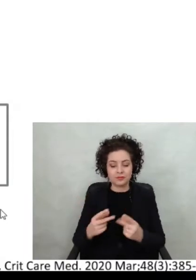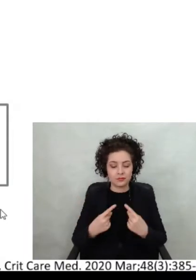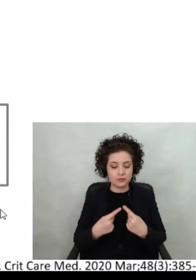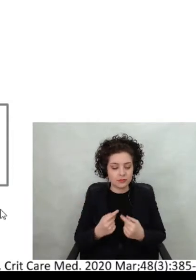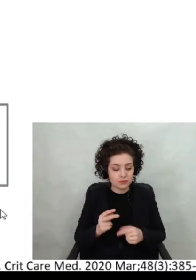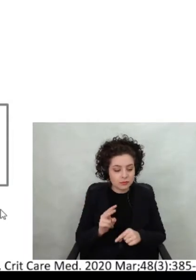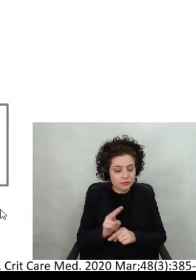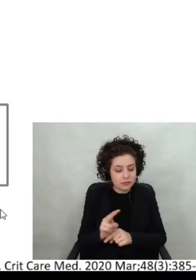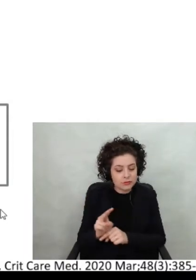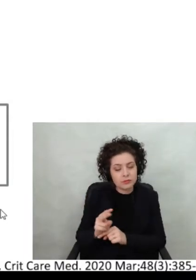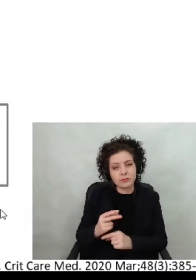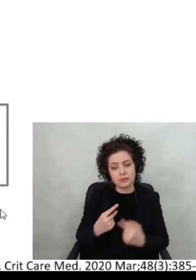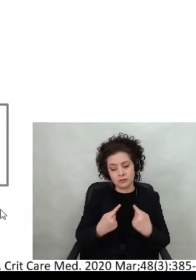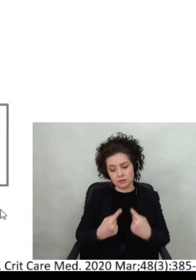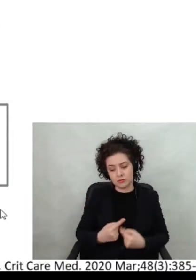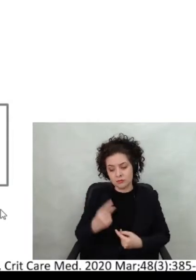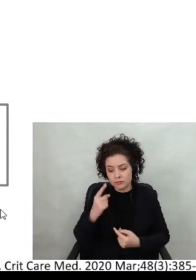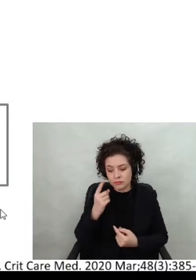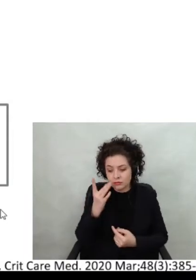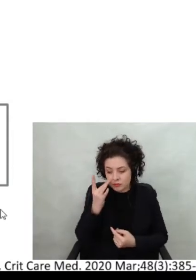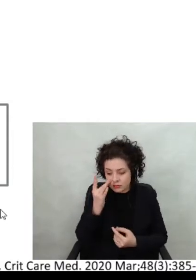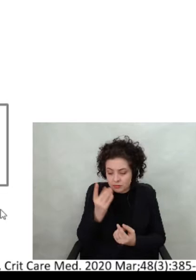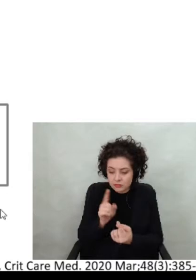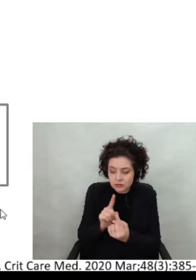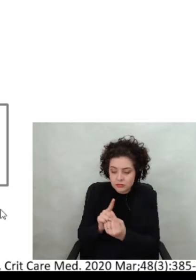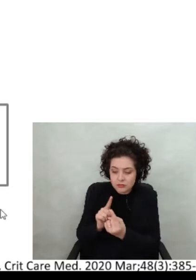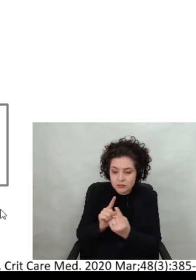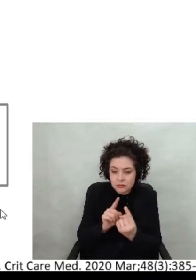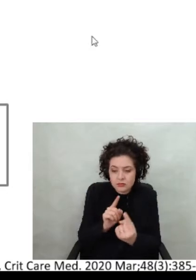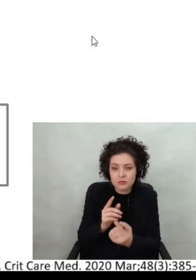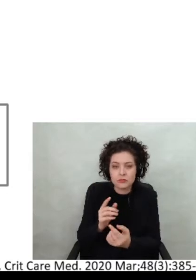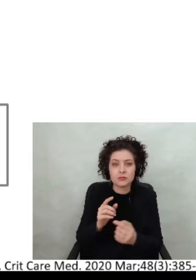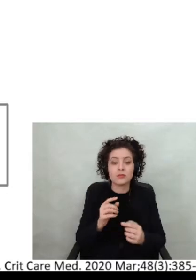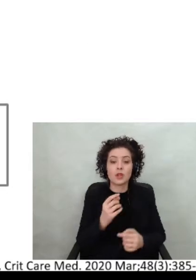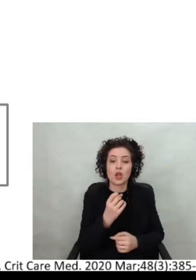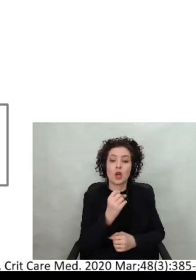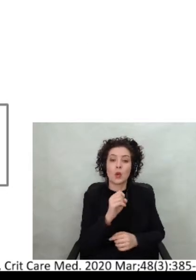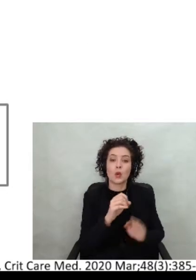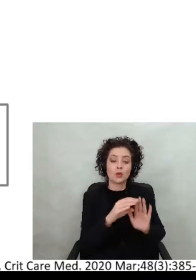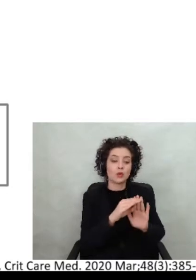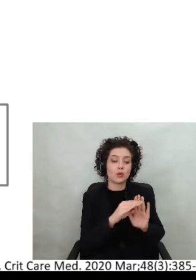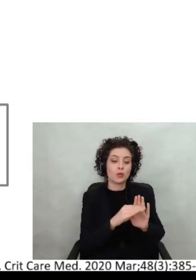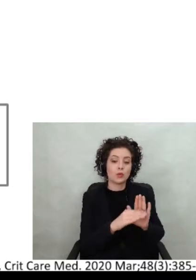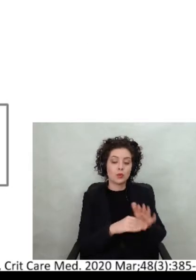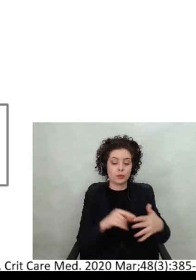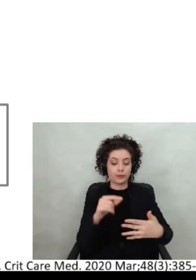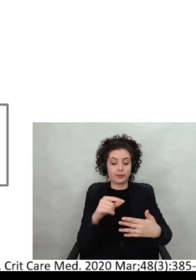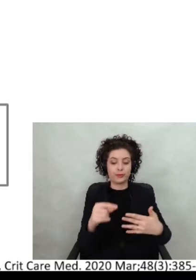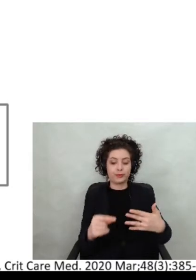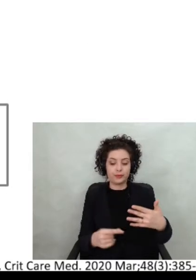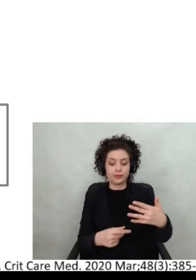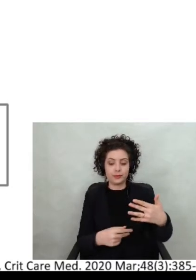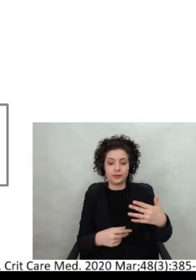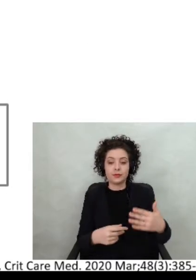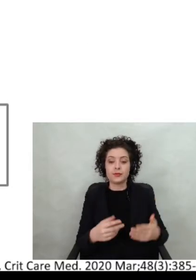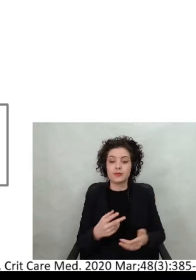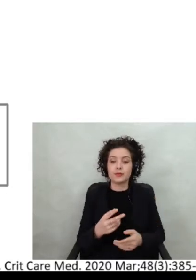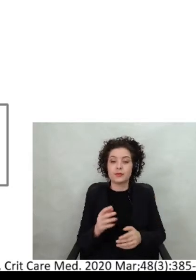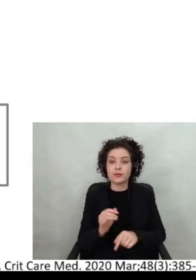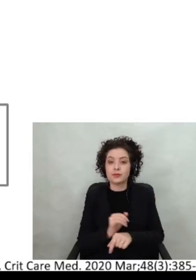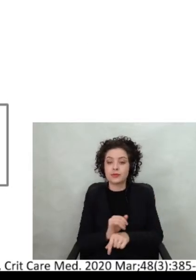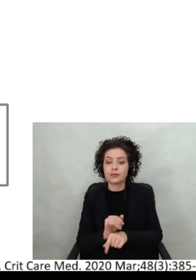humanizado, que é centrado em 8 pilares, por exemplo, estratégias de visita